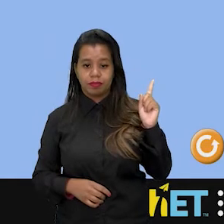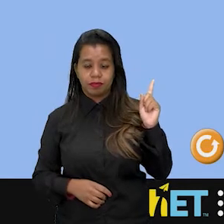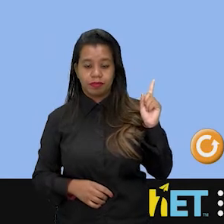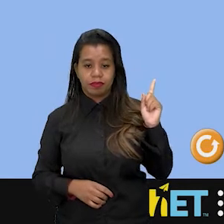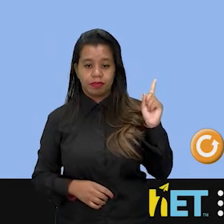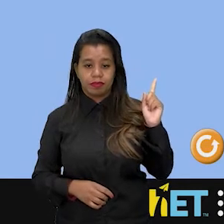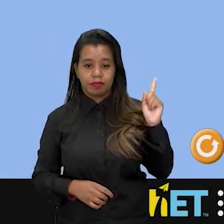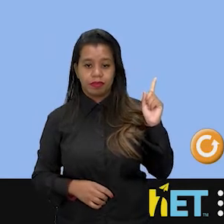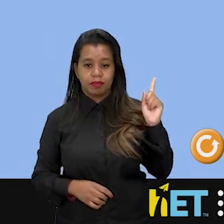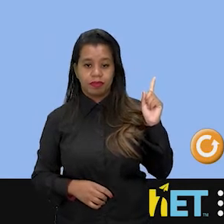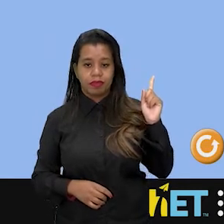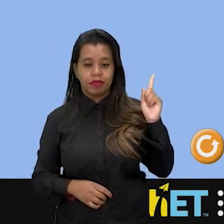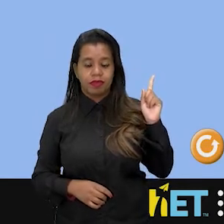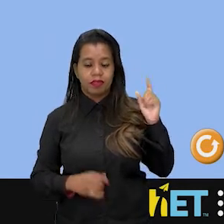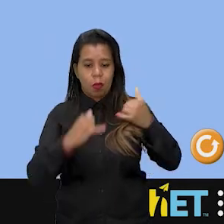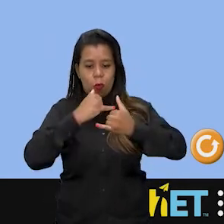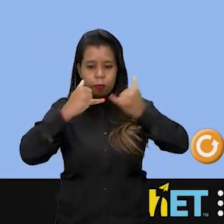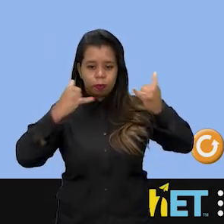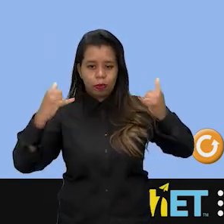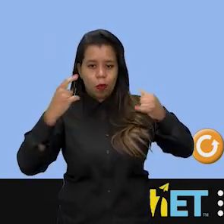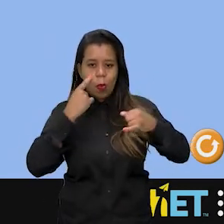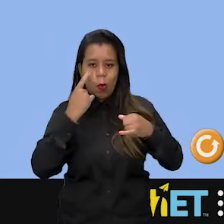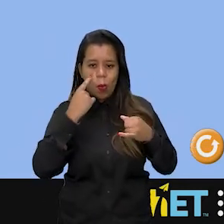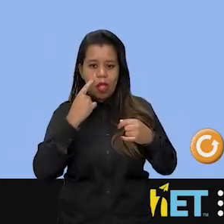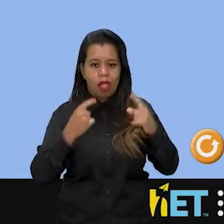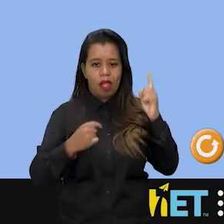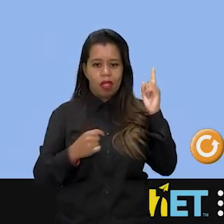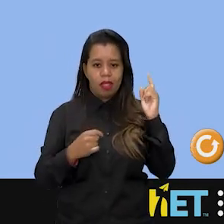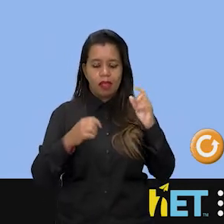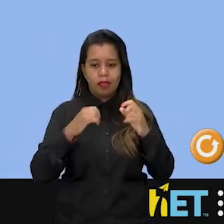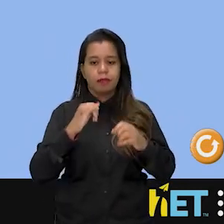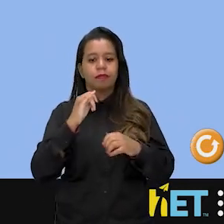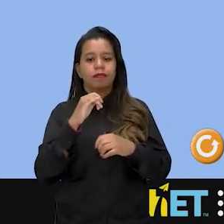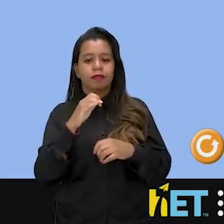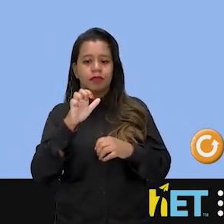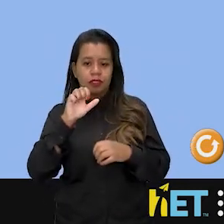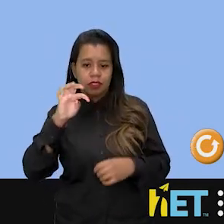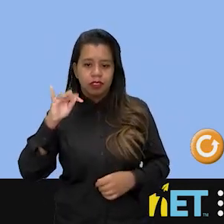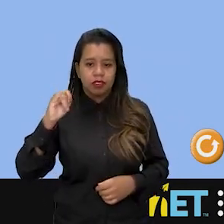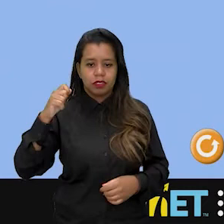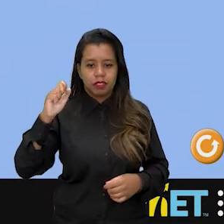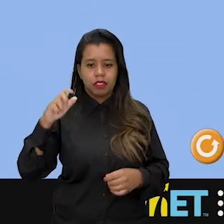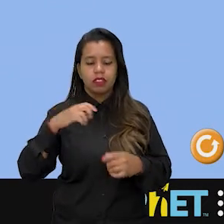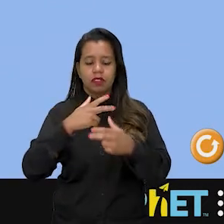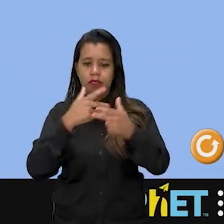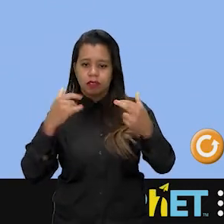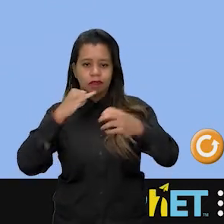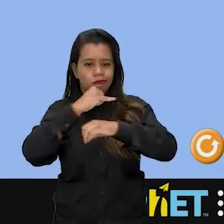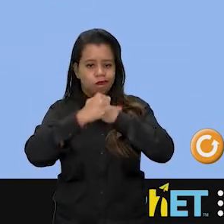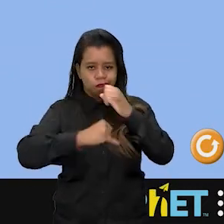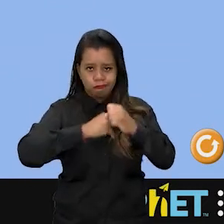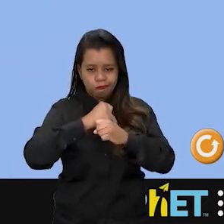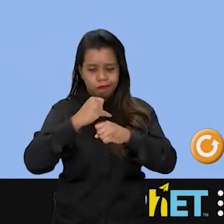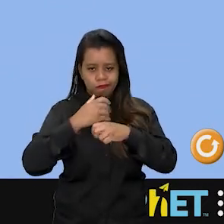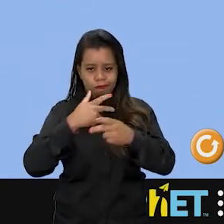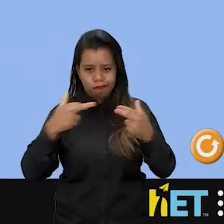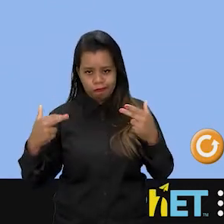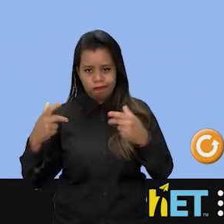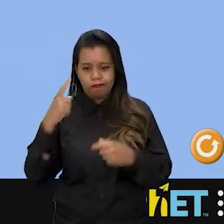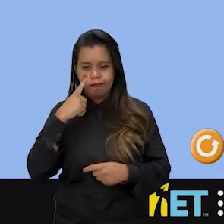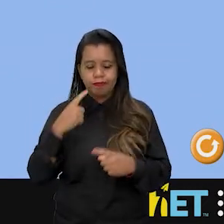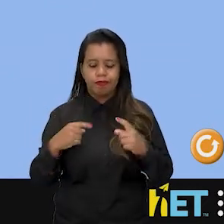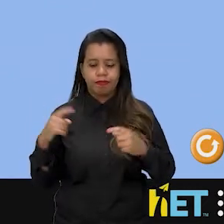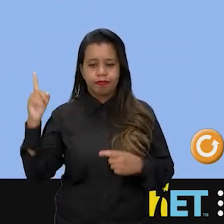encontrar aqui, ó, ver corrente, etiquetas, valores, né? um movimento. Conforme a gente vai mexendo, se você